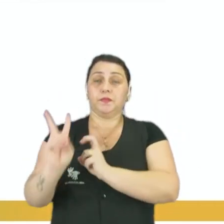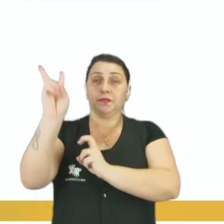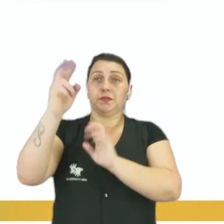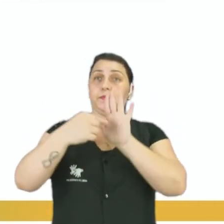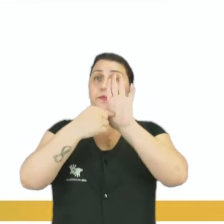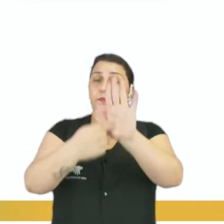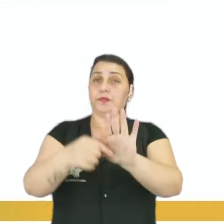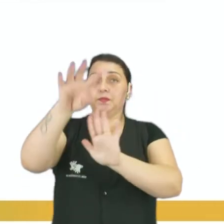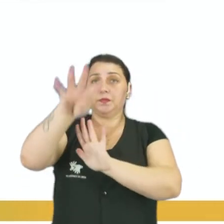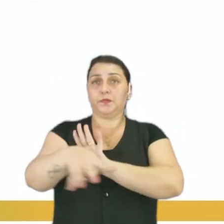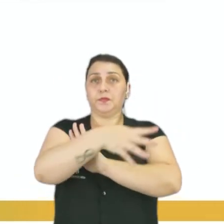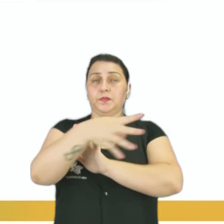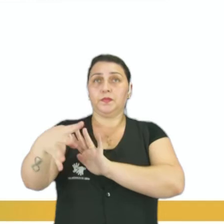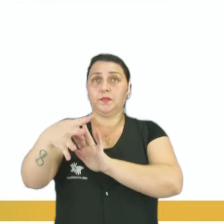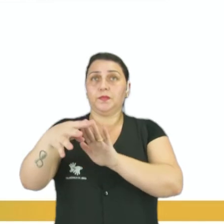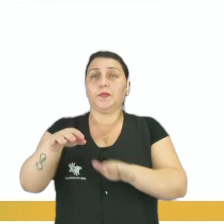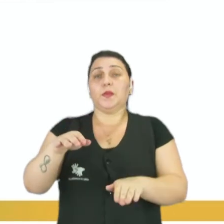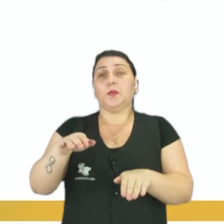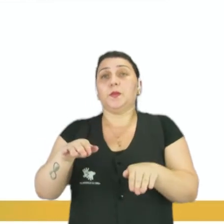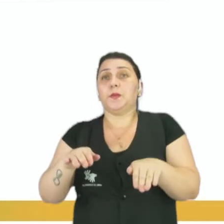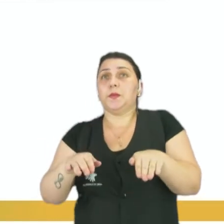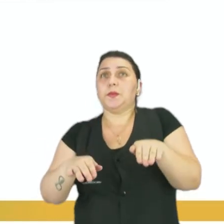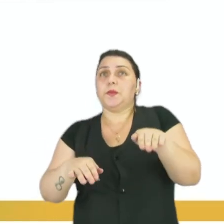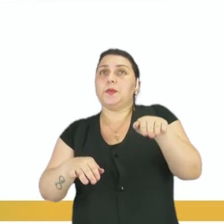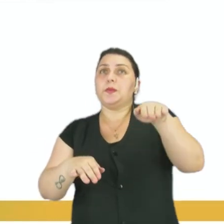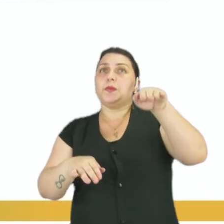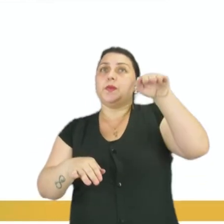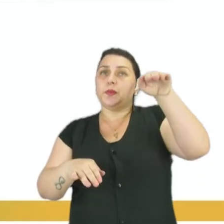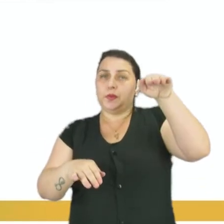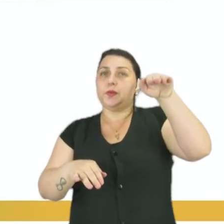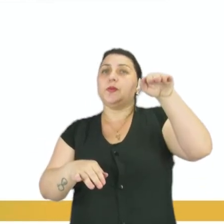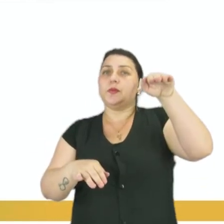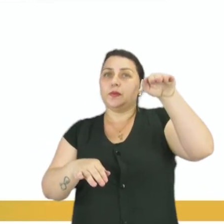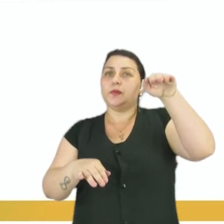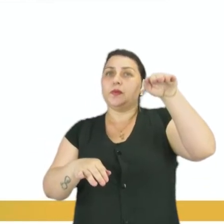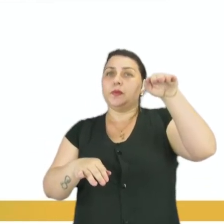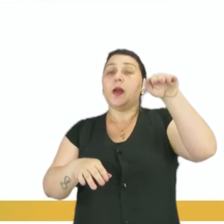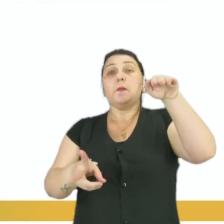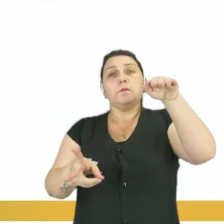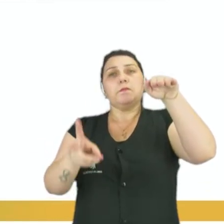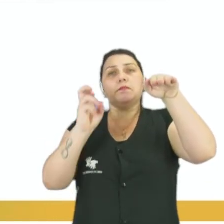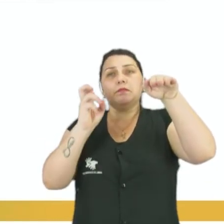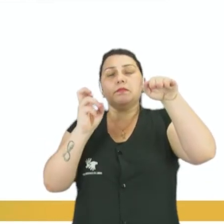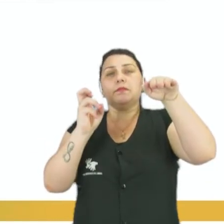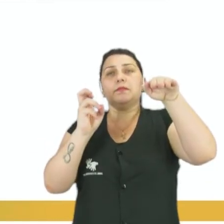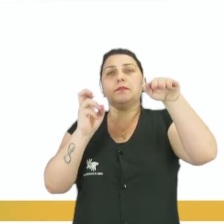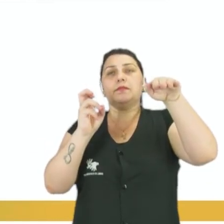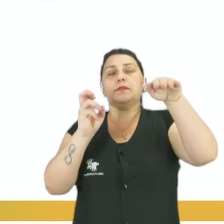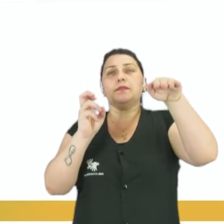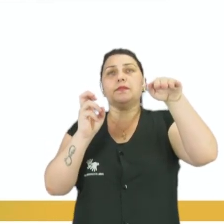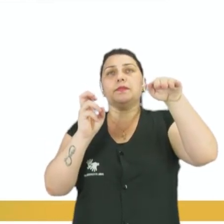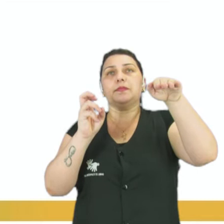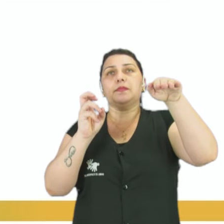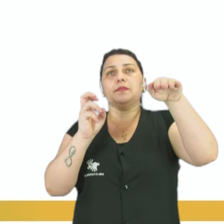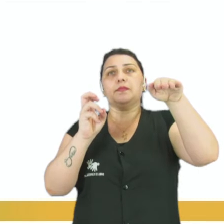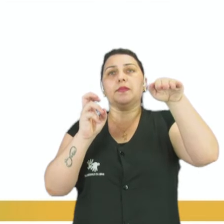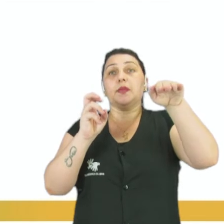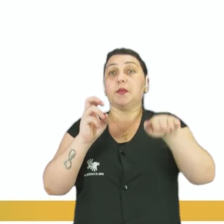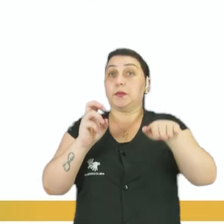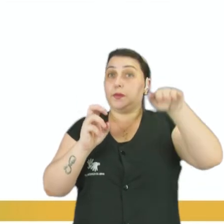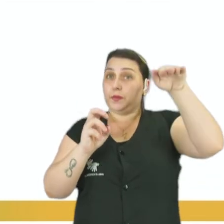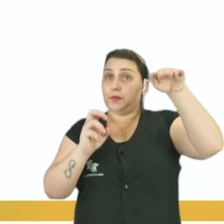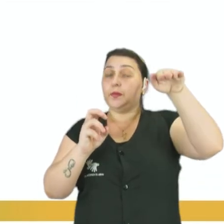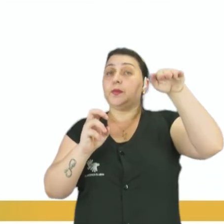os valores apresentados na tabela aumentam proporcionalmente então nós percebemos que ela está